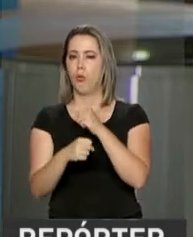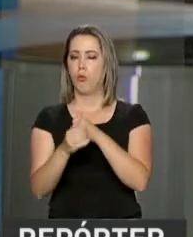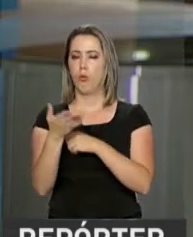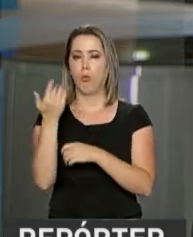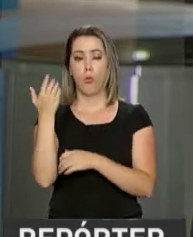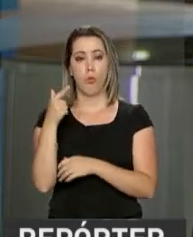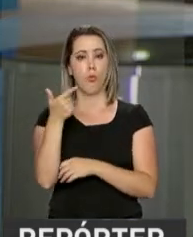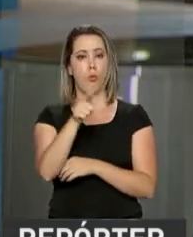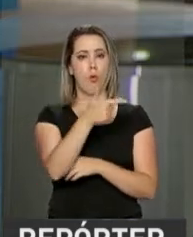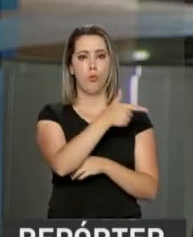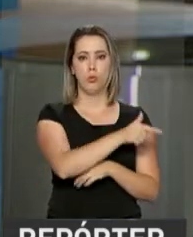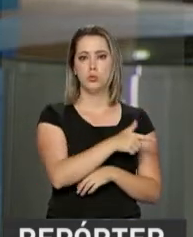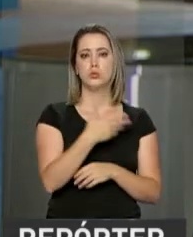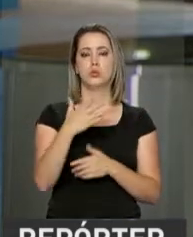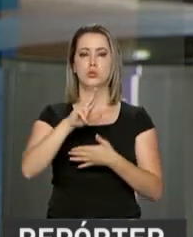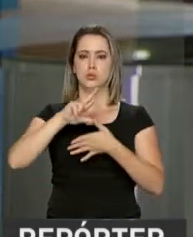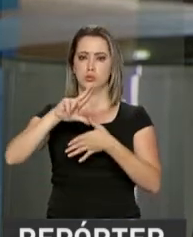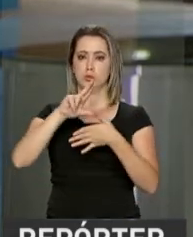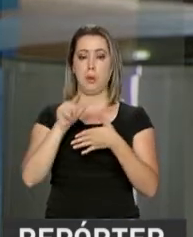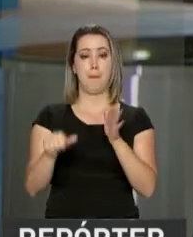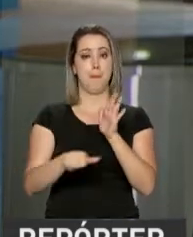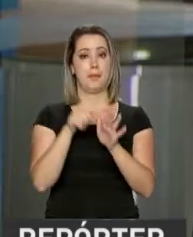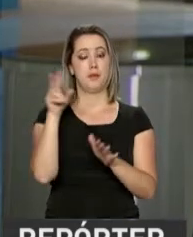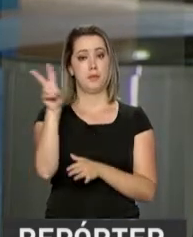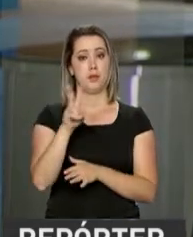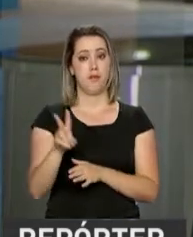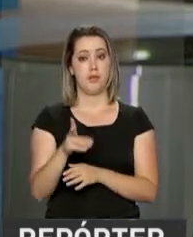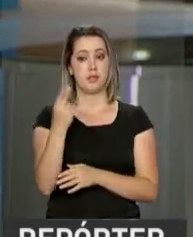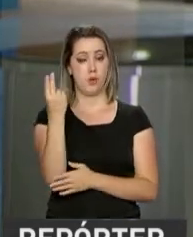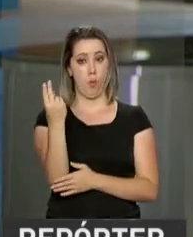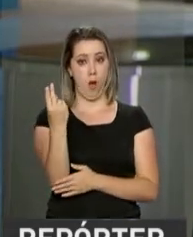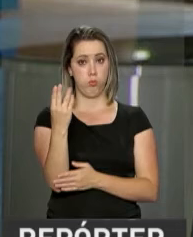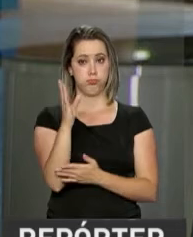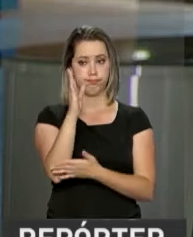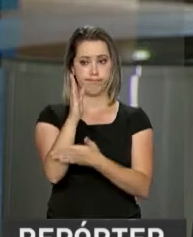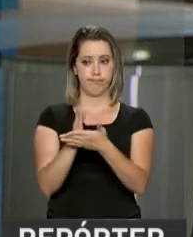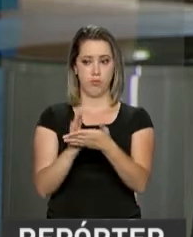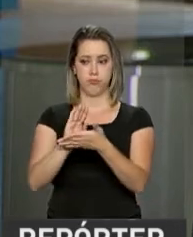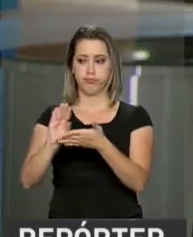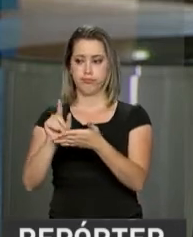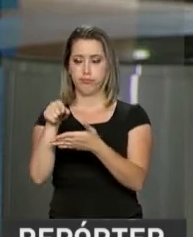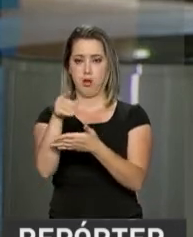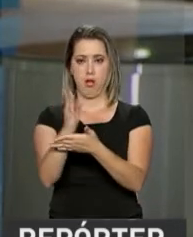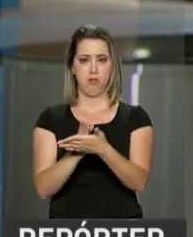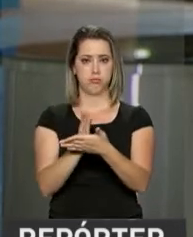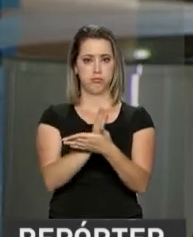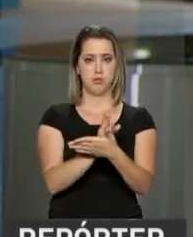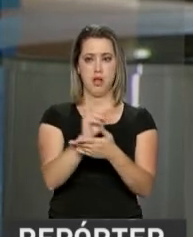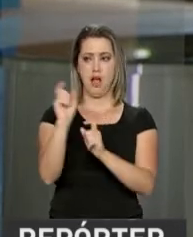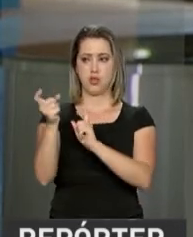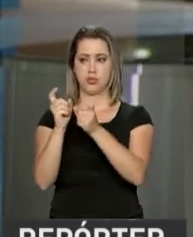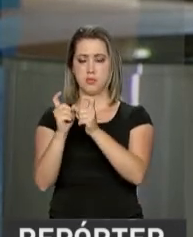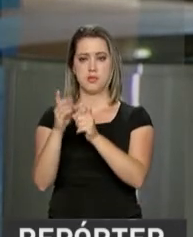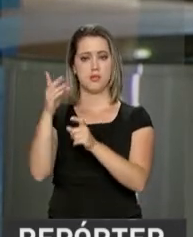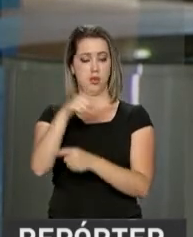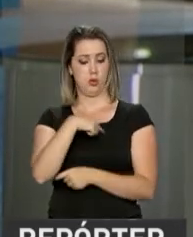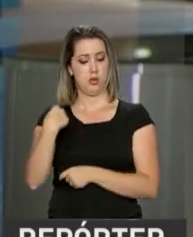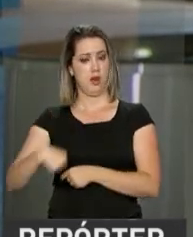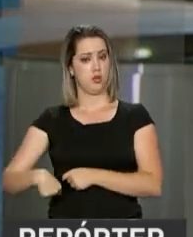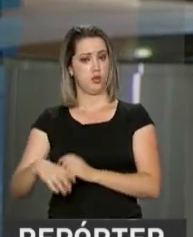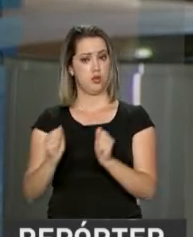américa latina pela primeira vez ele vai ser paritária ou seja os administradores chineses e brasileiros